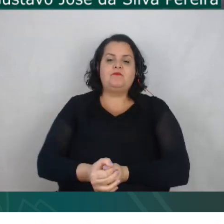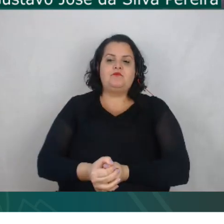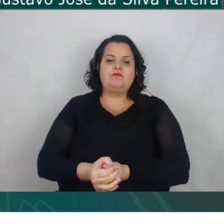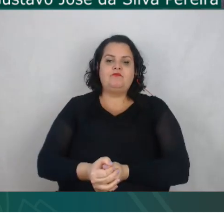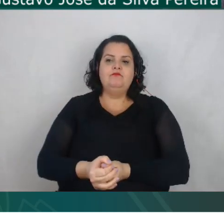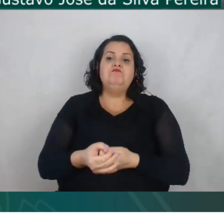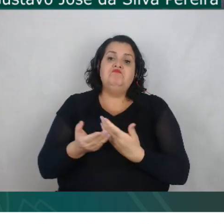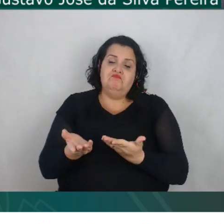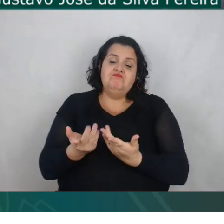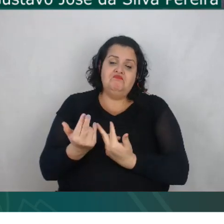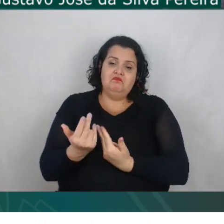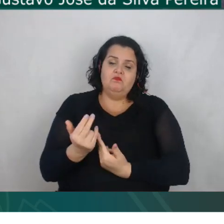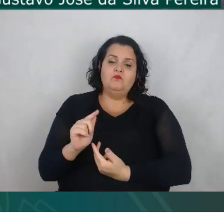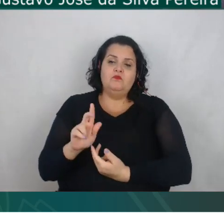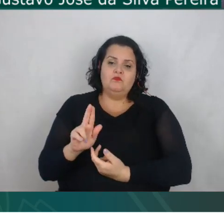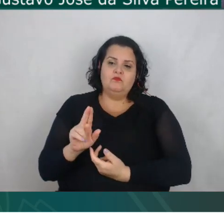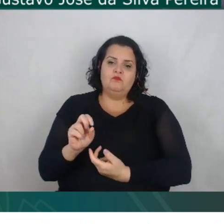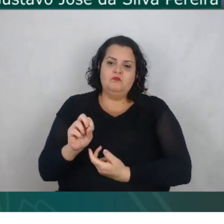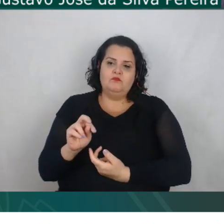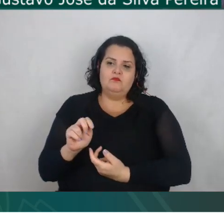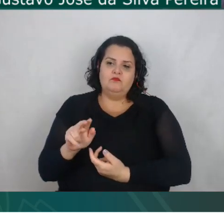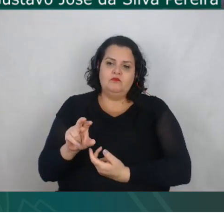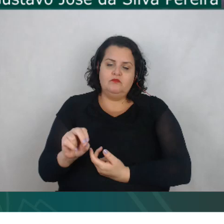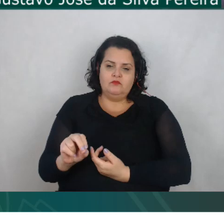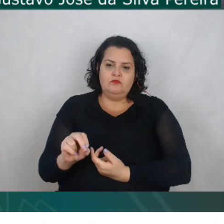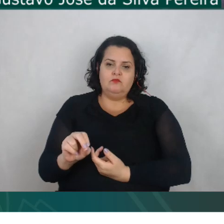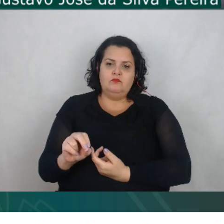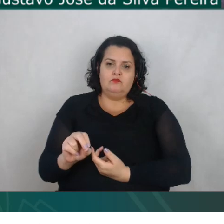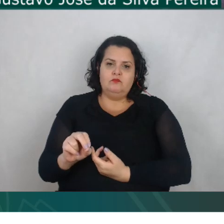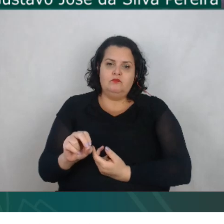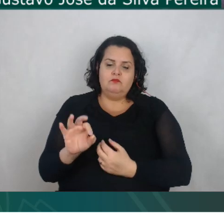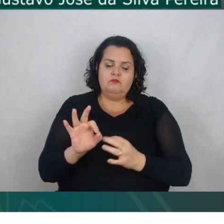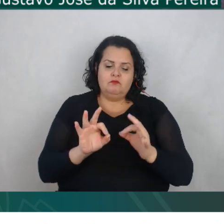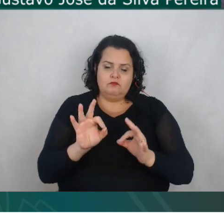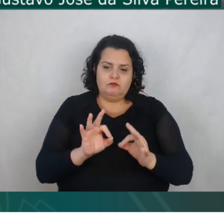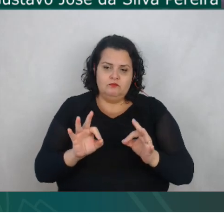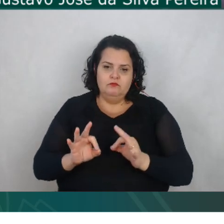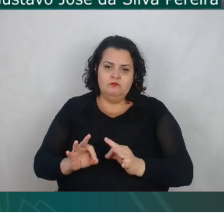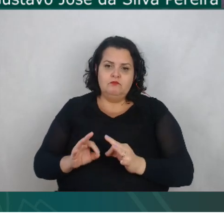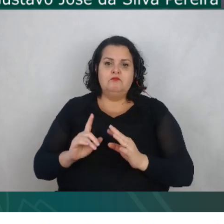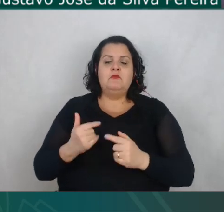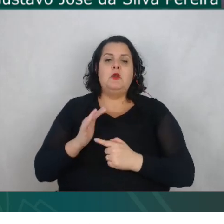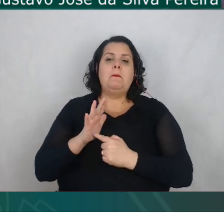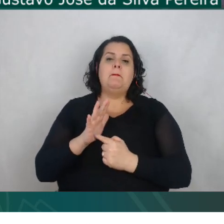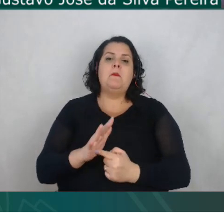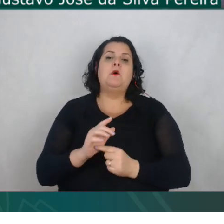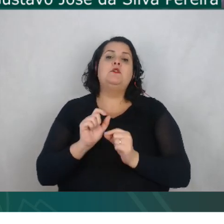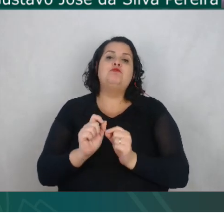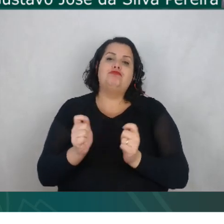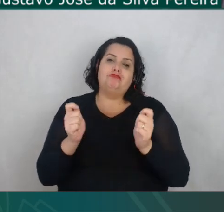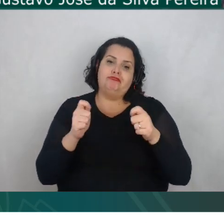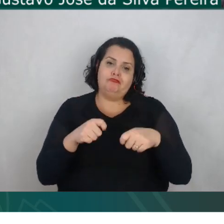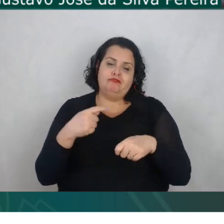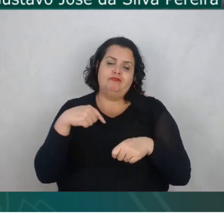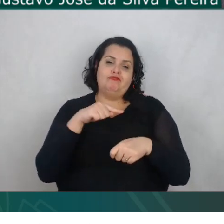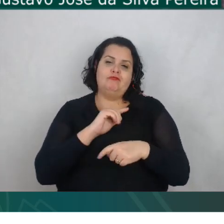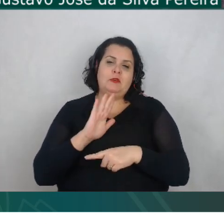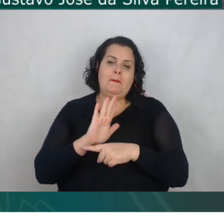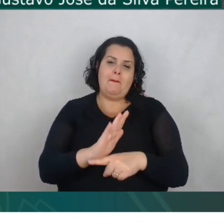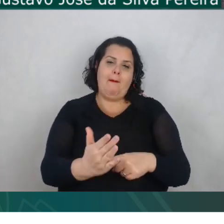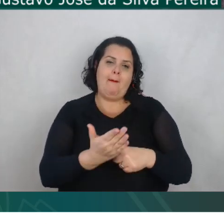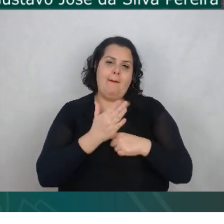Gustavo falou. Esse projeto todo, né, permitiu as colaborações, e permitiu que